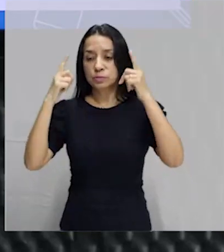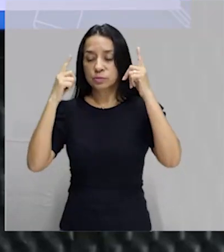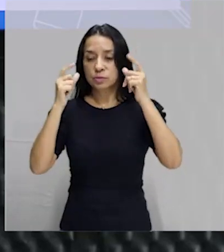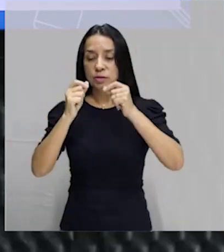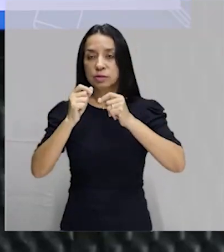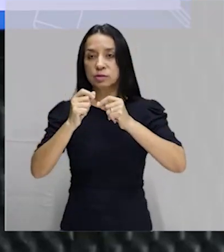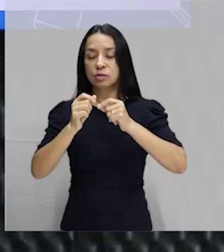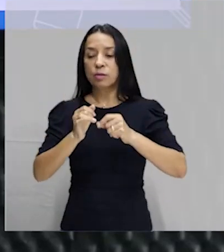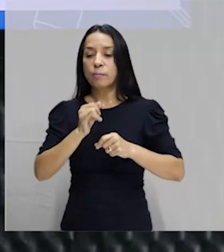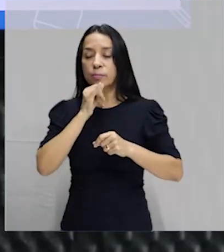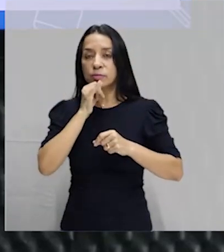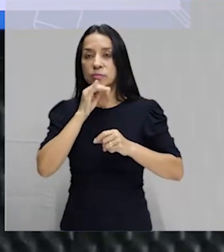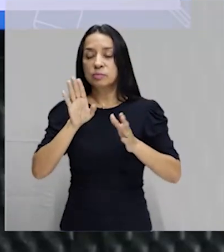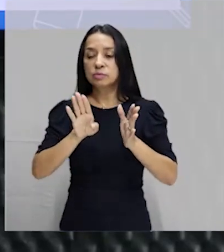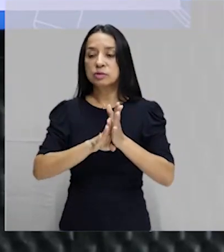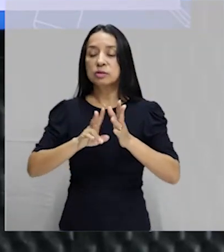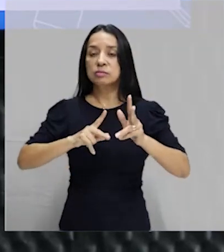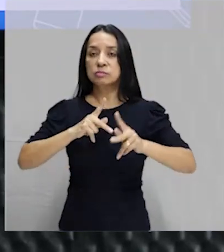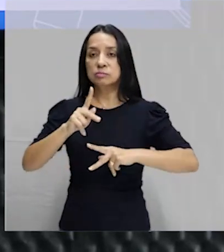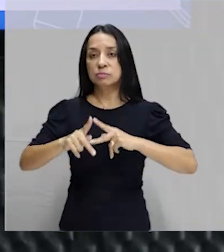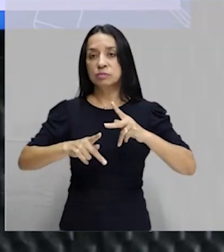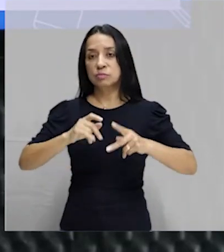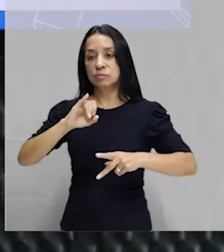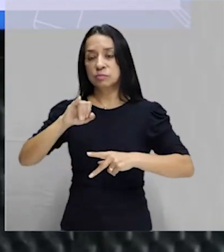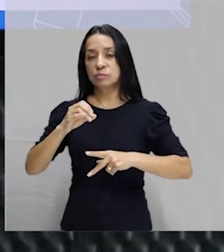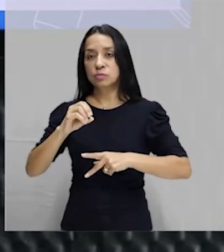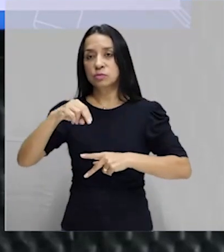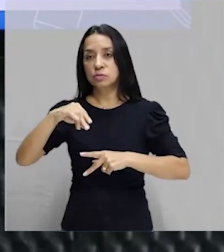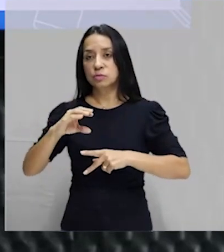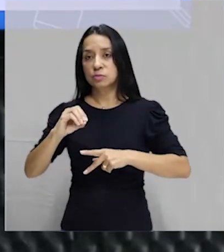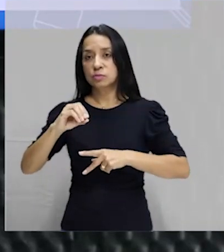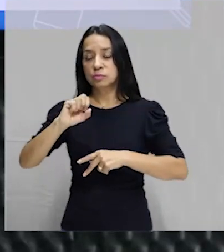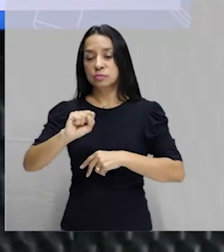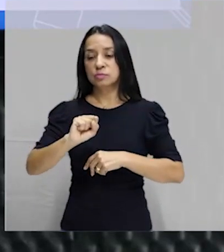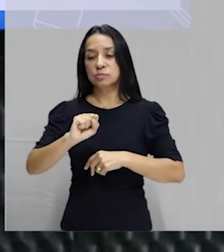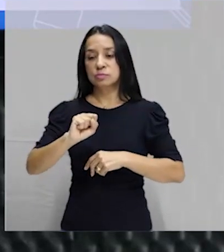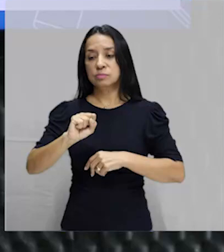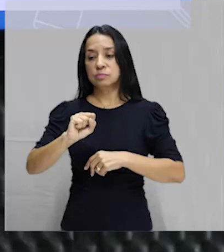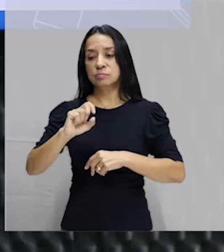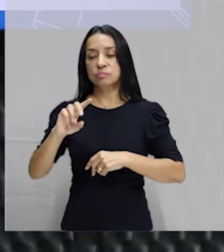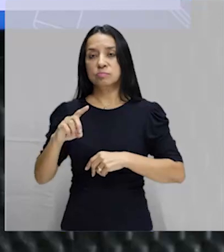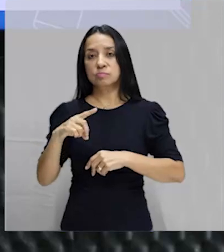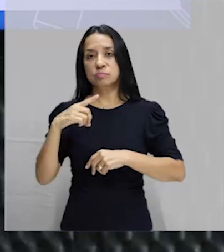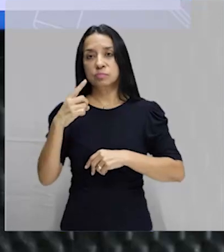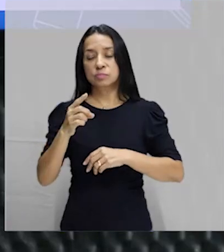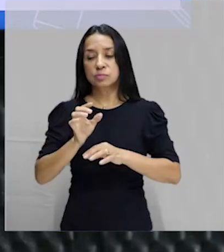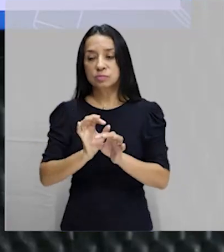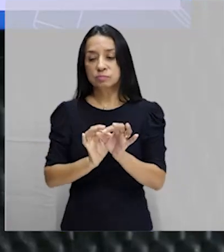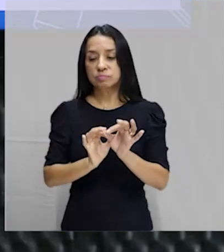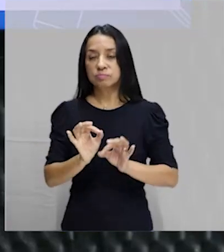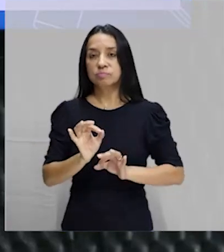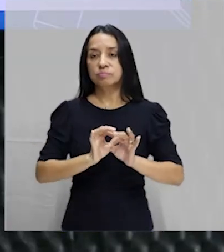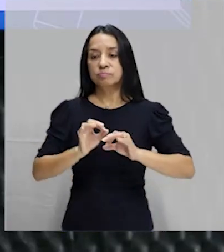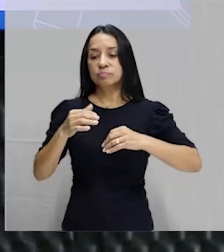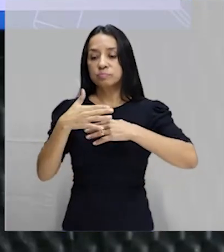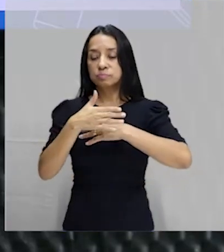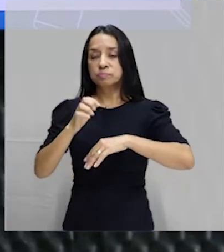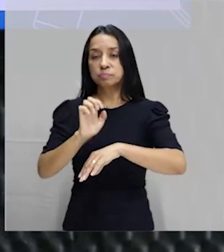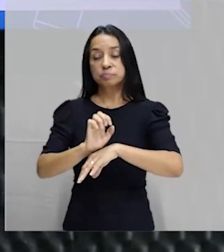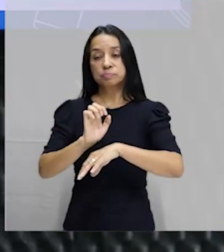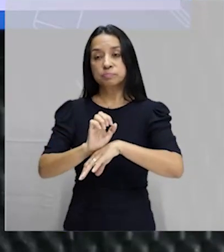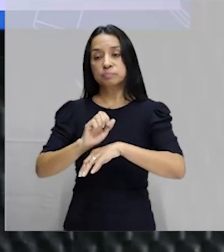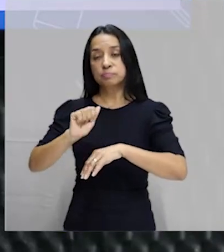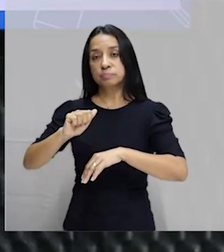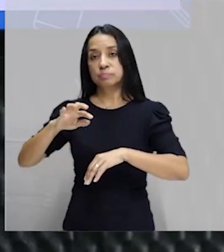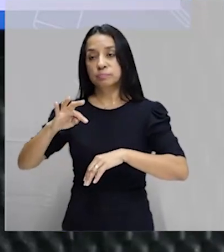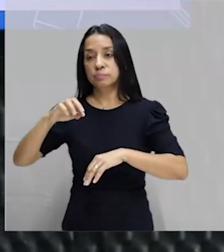dos jônios. Os jônios, inclusive mais tarde, vão organizar a cidade-estado de